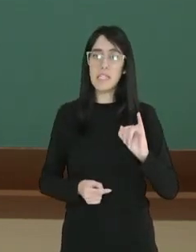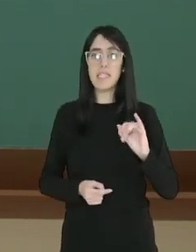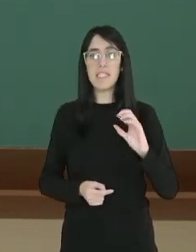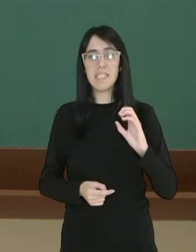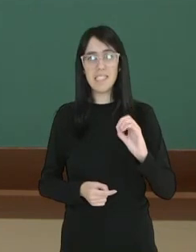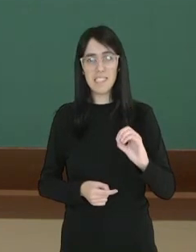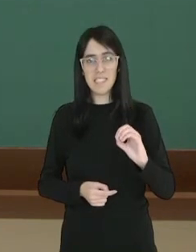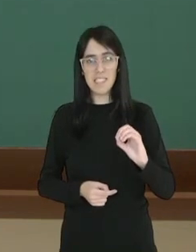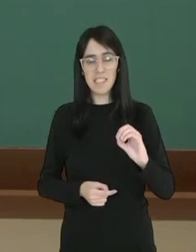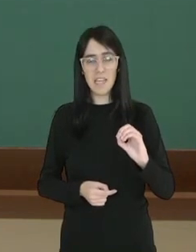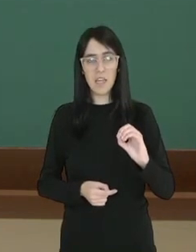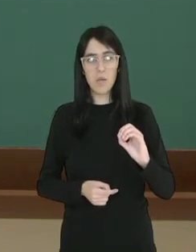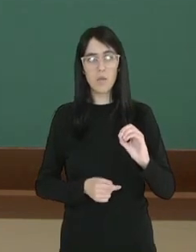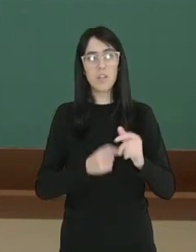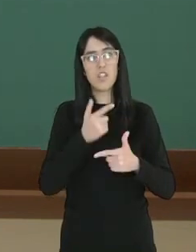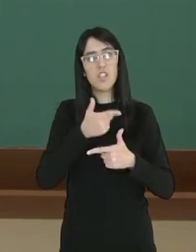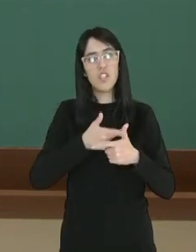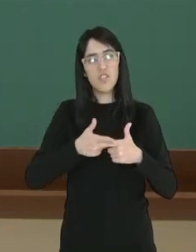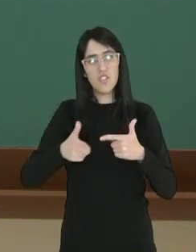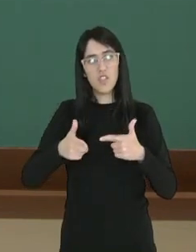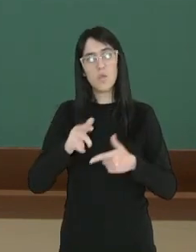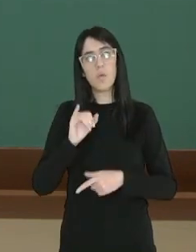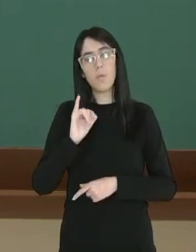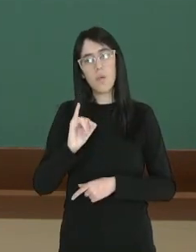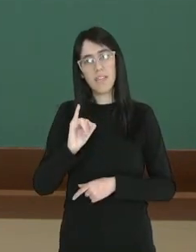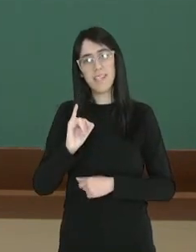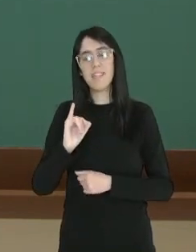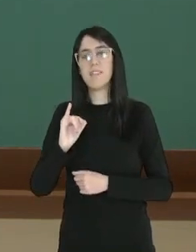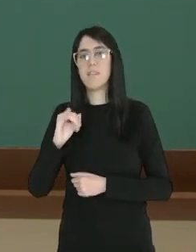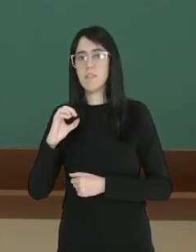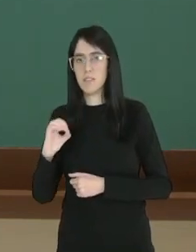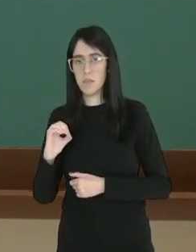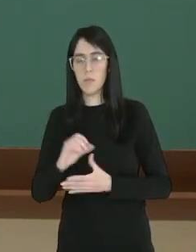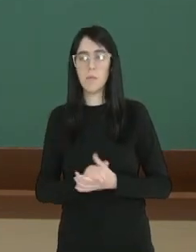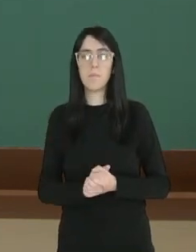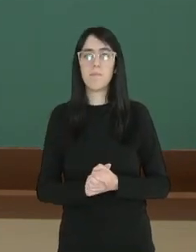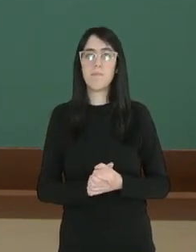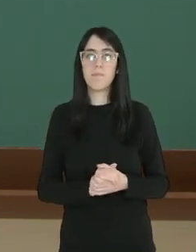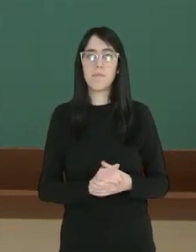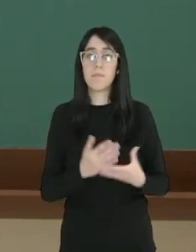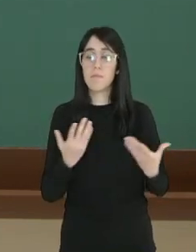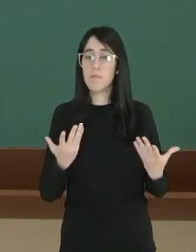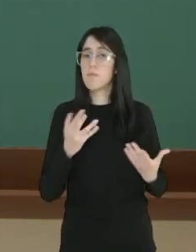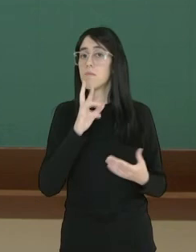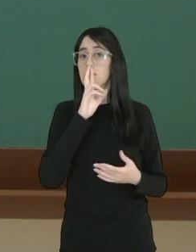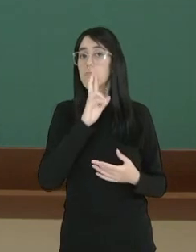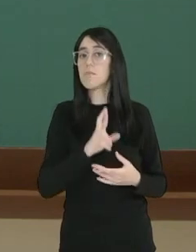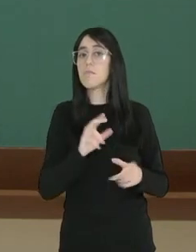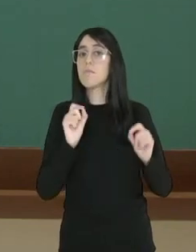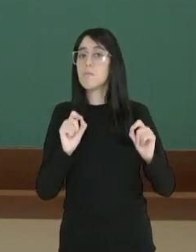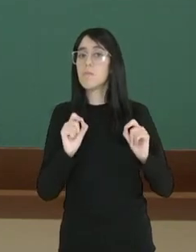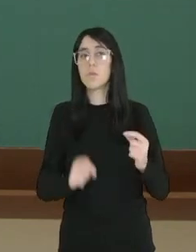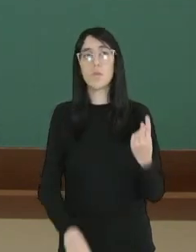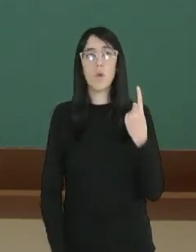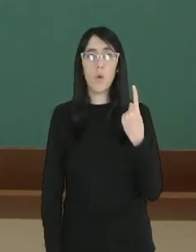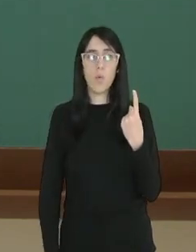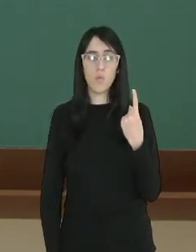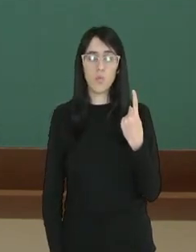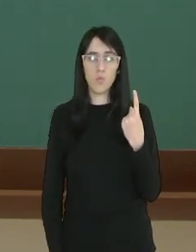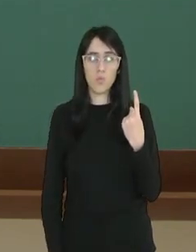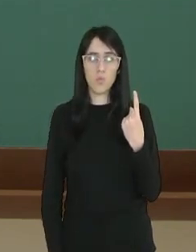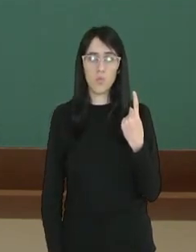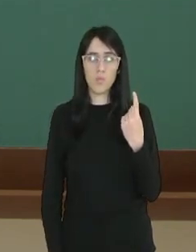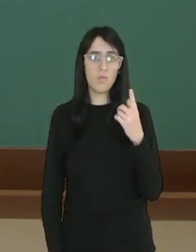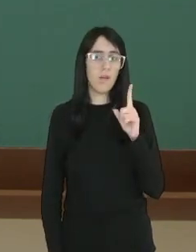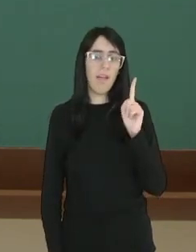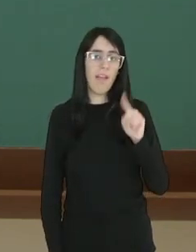inicial dividido por I inicial. O resultado dessa operação é 1, né? Nós sabemos, é a mesma